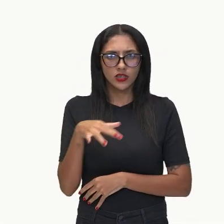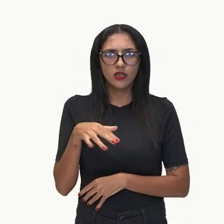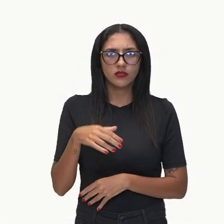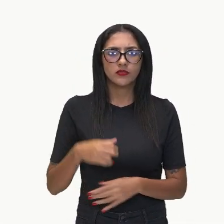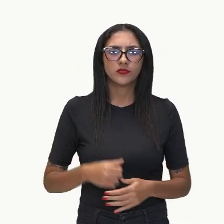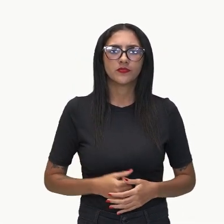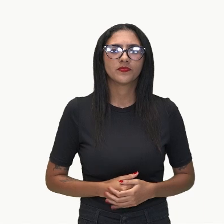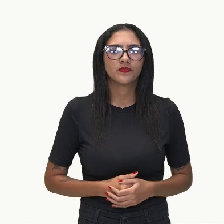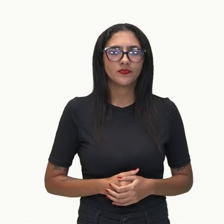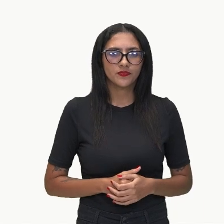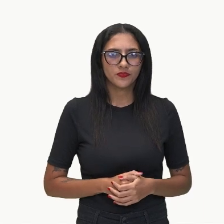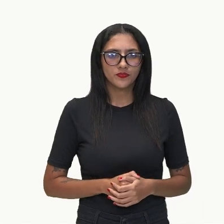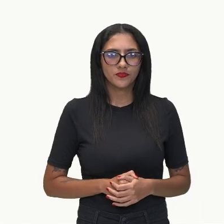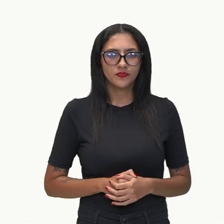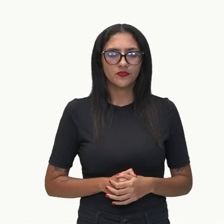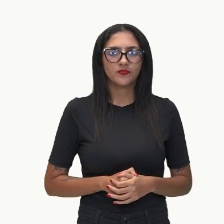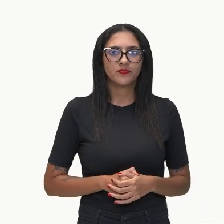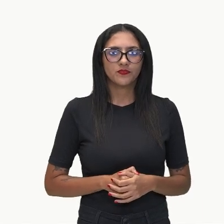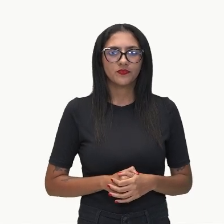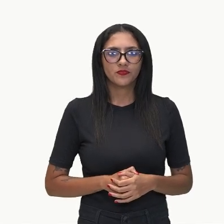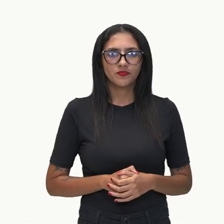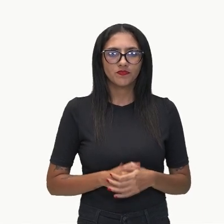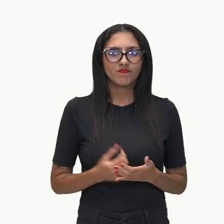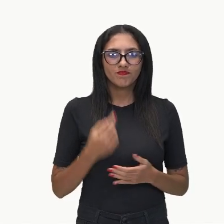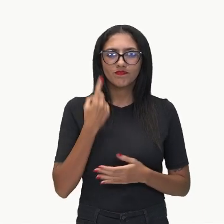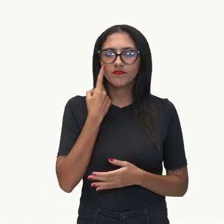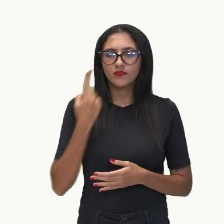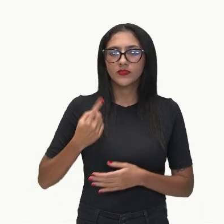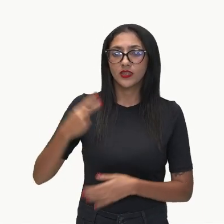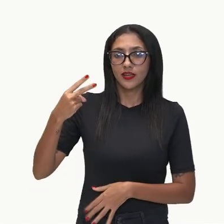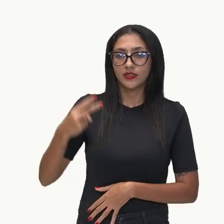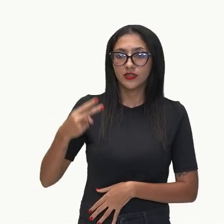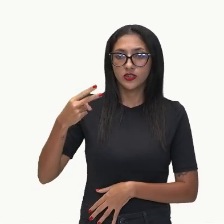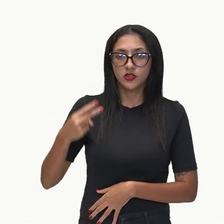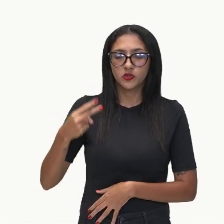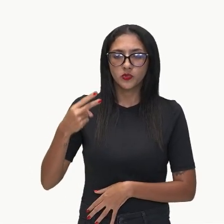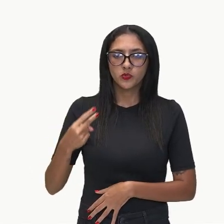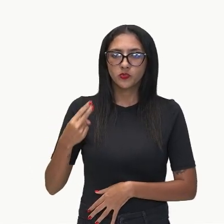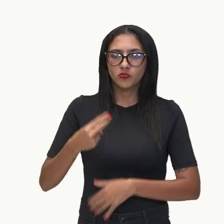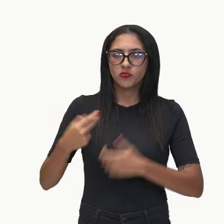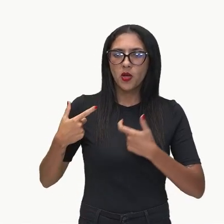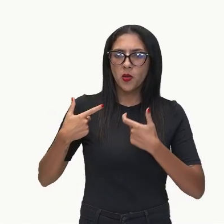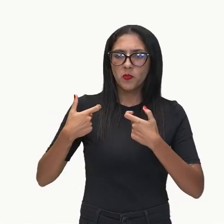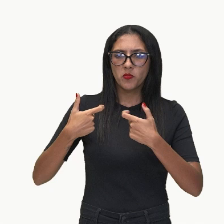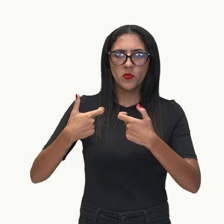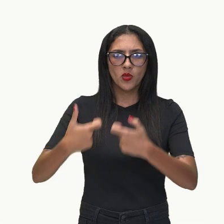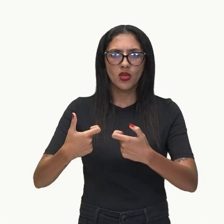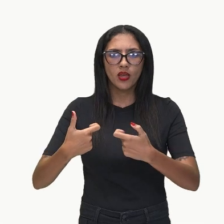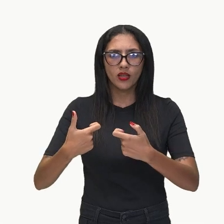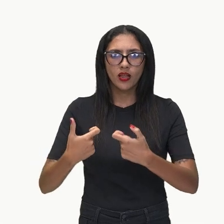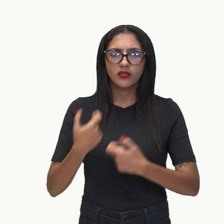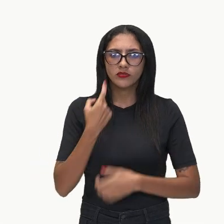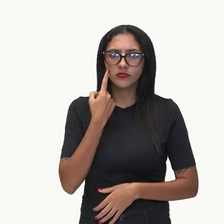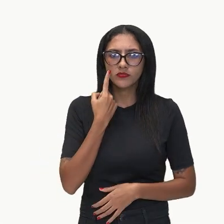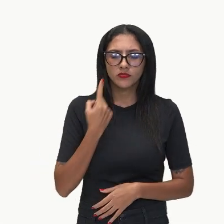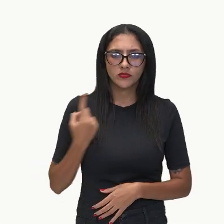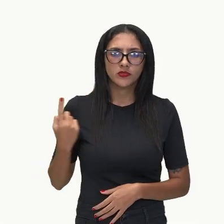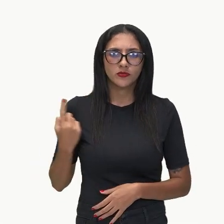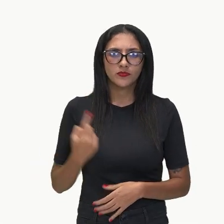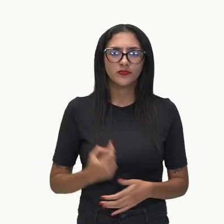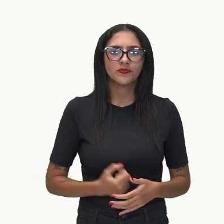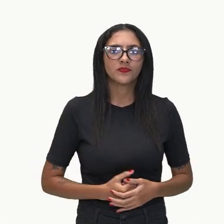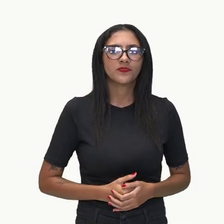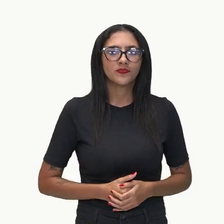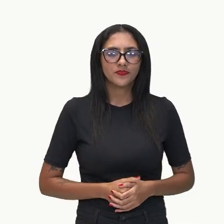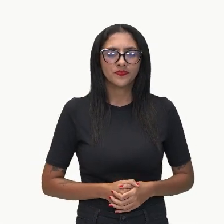di Taro, tá? Me perdoem pela minha pronúncia, apesar de descendente de italiano, com certeza não foi a